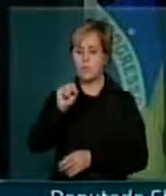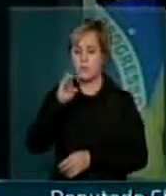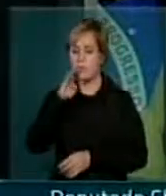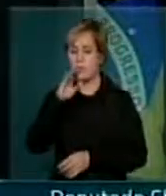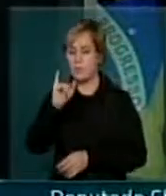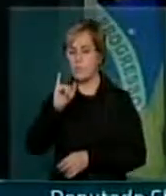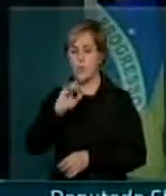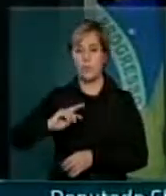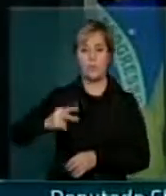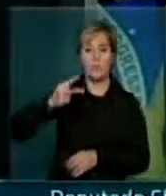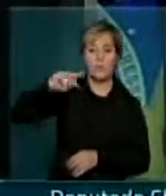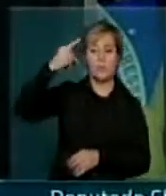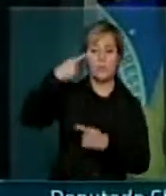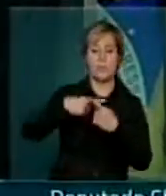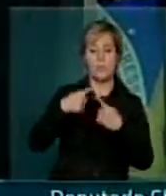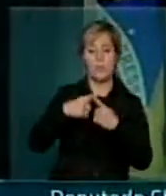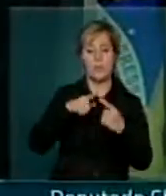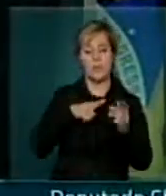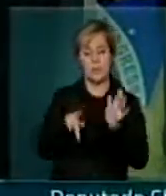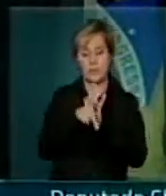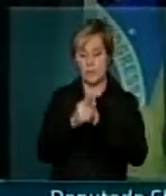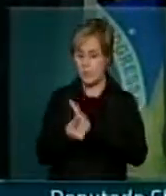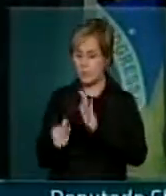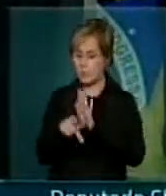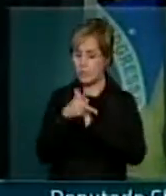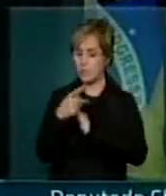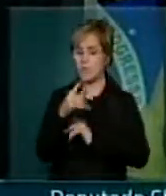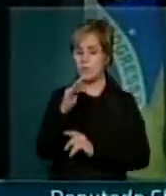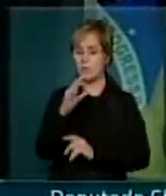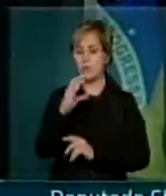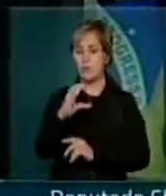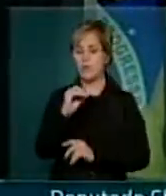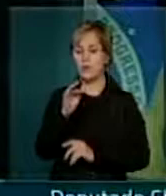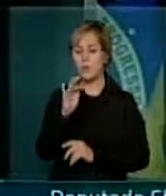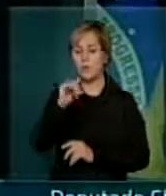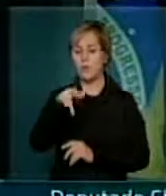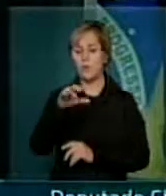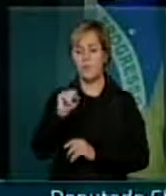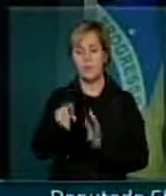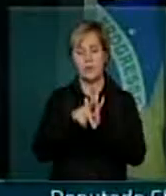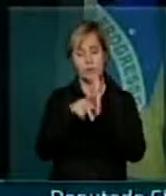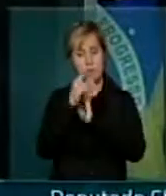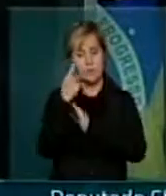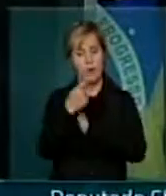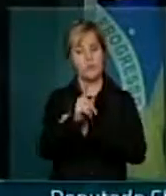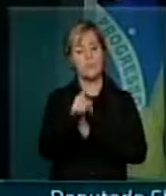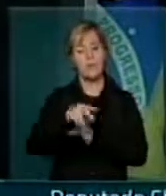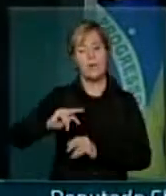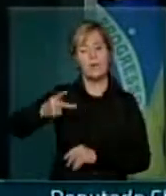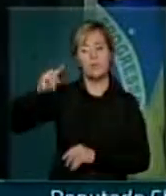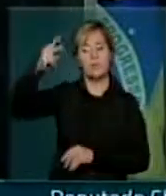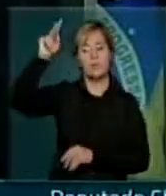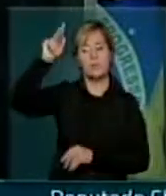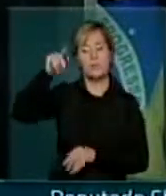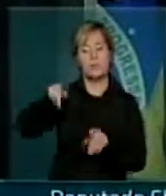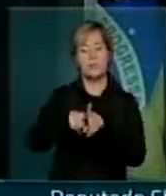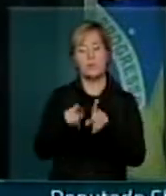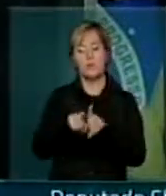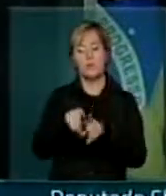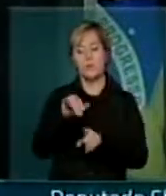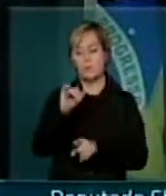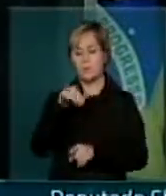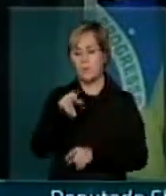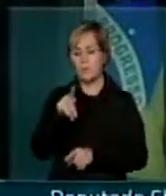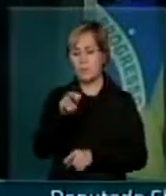ela também tem recursos do COFINS, criado para isto, aliás, e do imposto sobre o